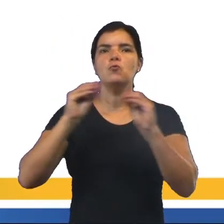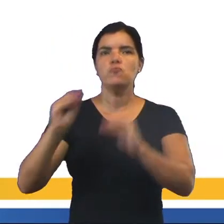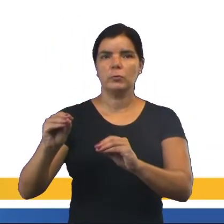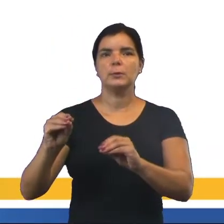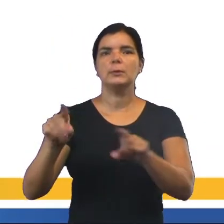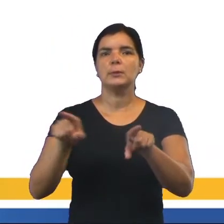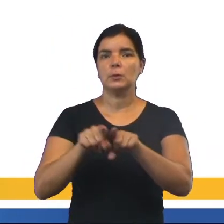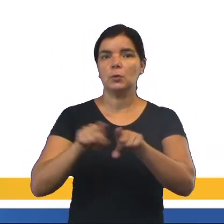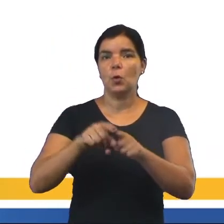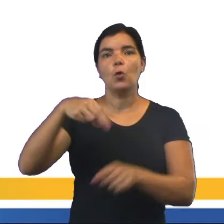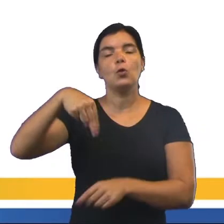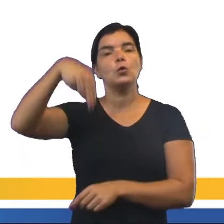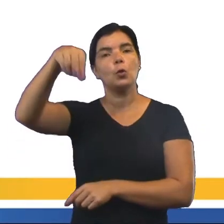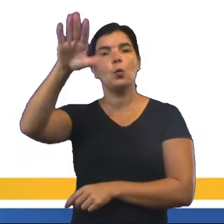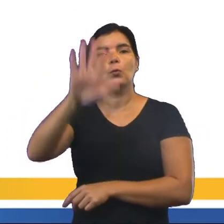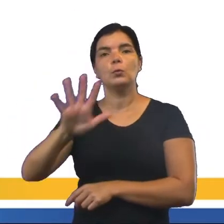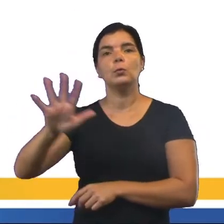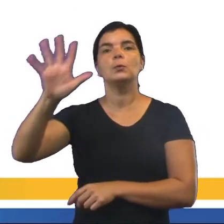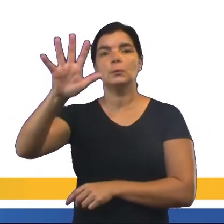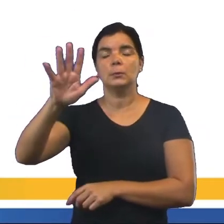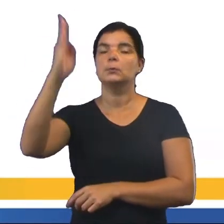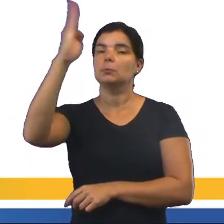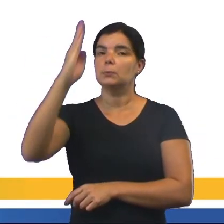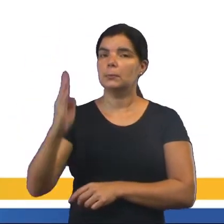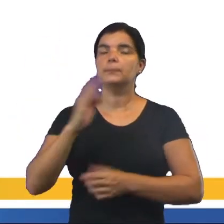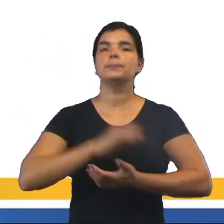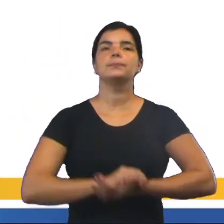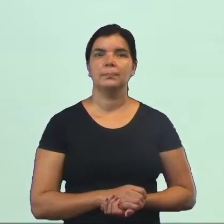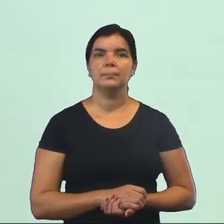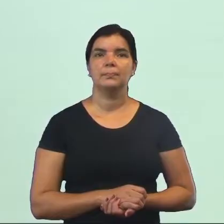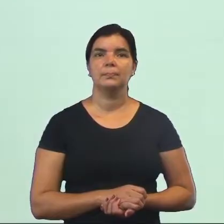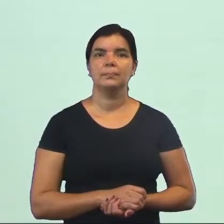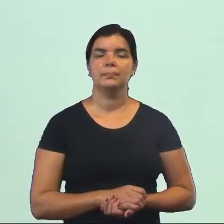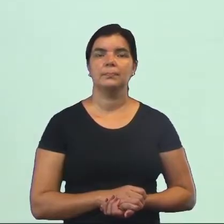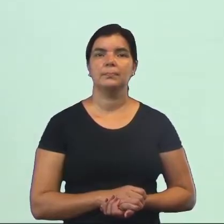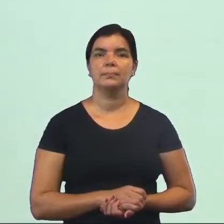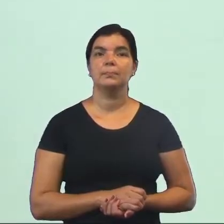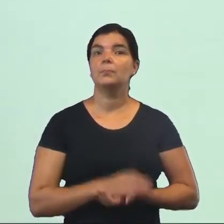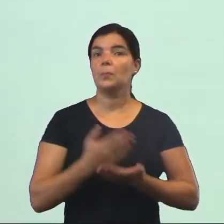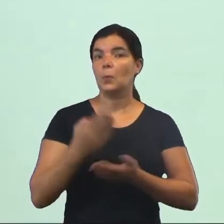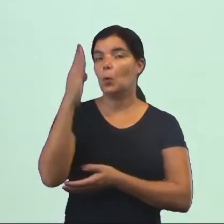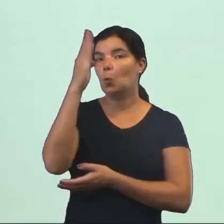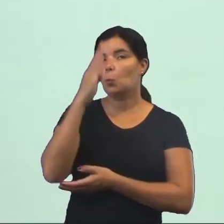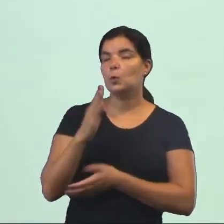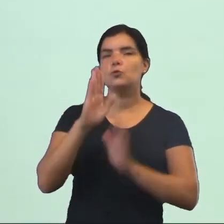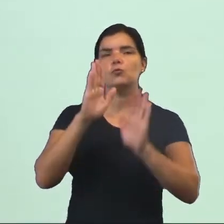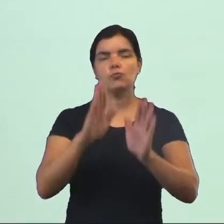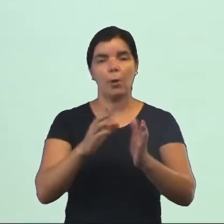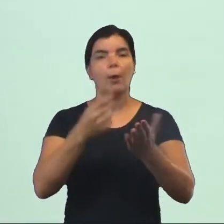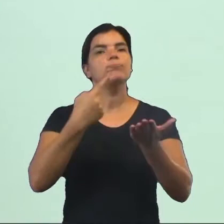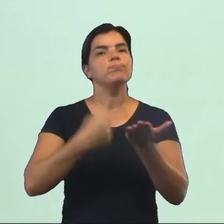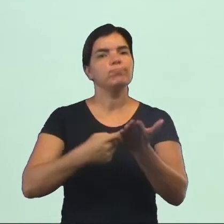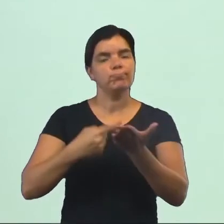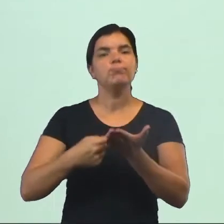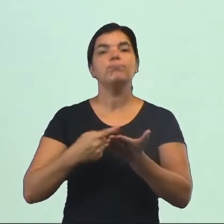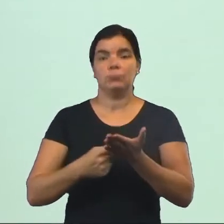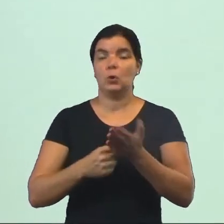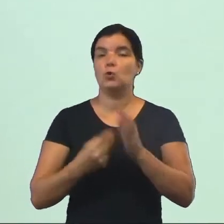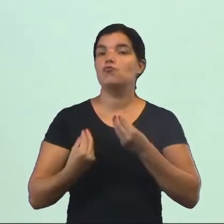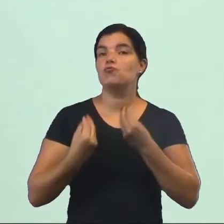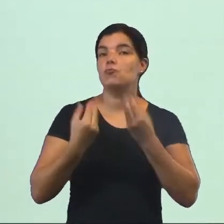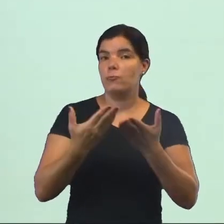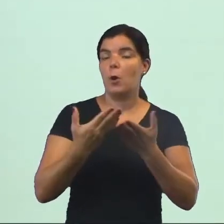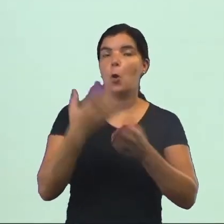para bases instaladas no Nordeste brasileiro. O Brasil, como eu já disse, né, ele comprometeu-se a enviar